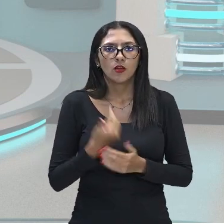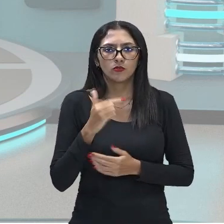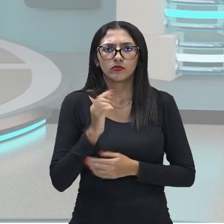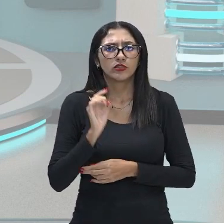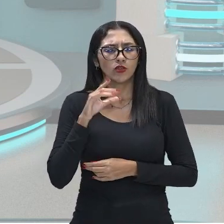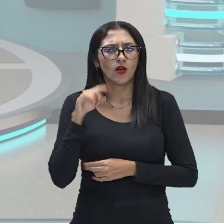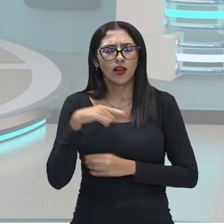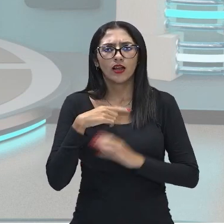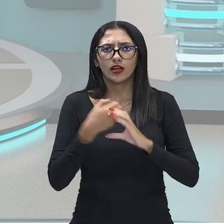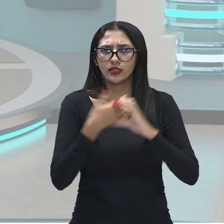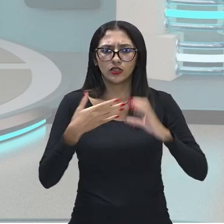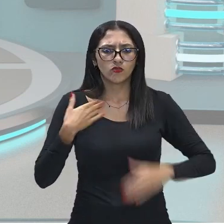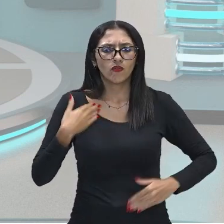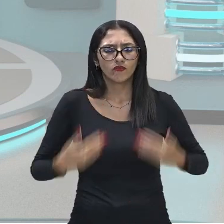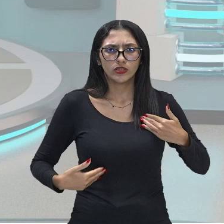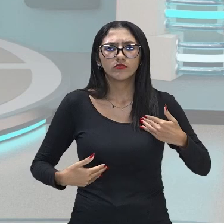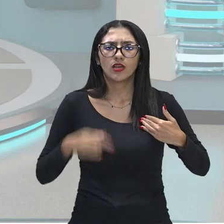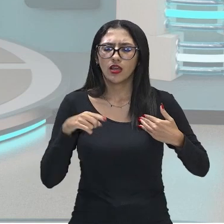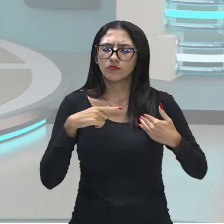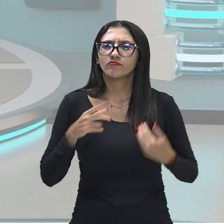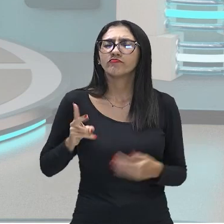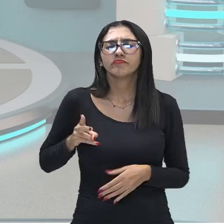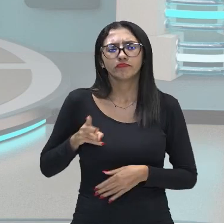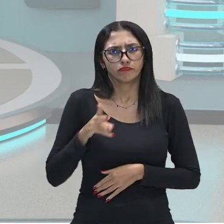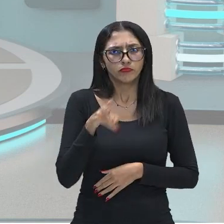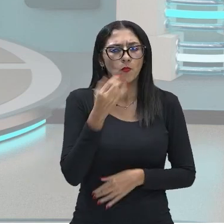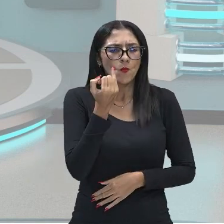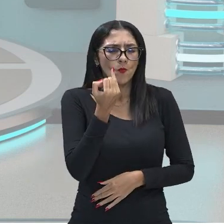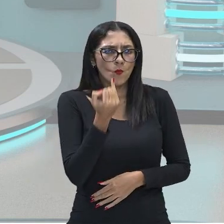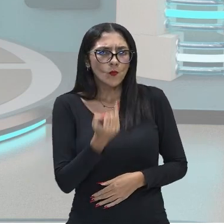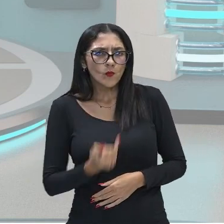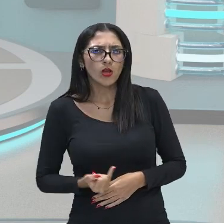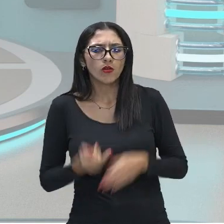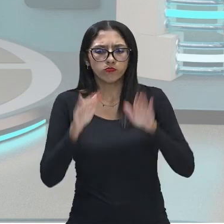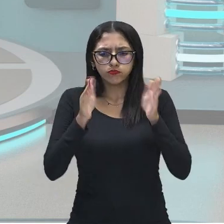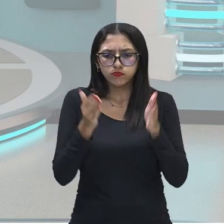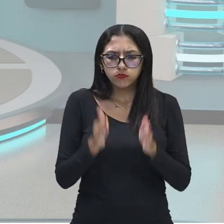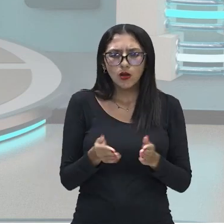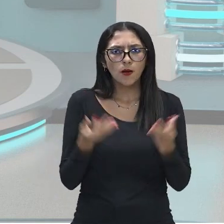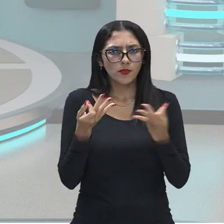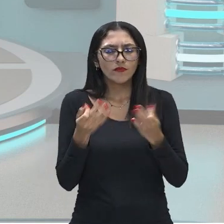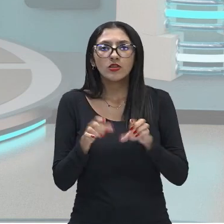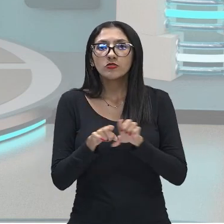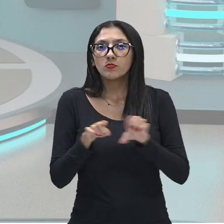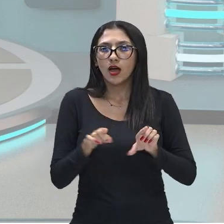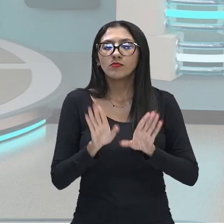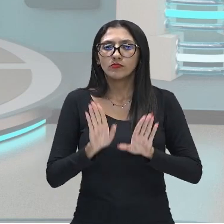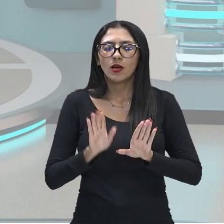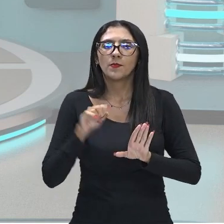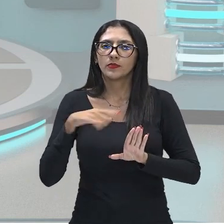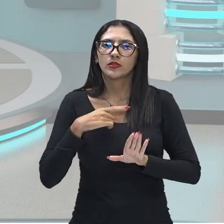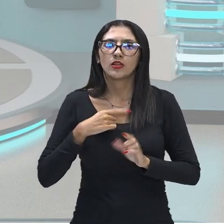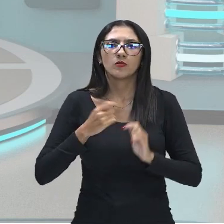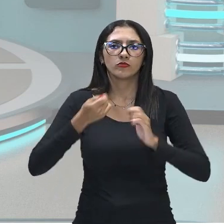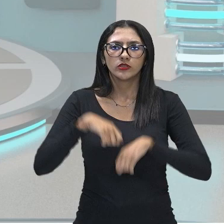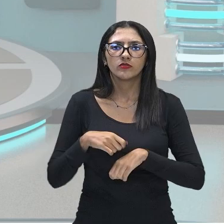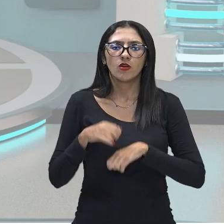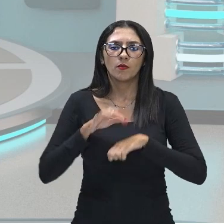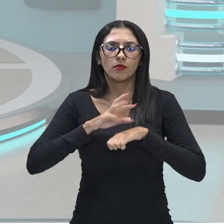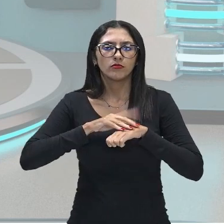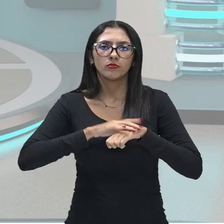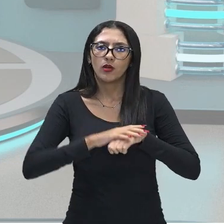característica física ele vai se manter magro vai se manter esbelto né mas pode desenvolver alguma doença